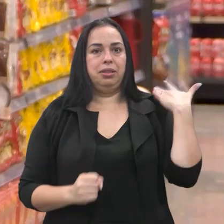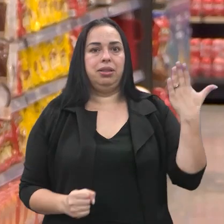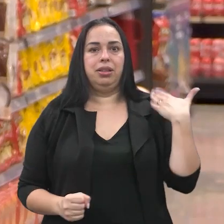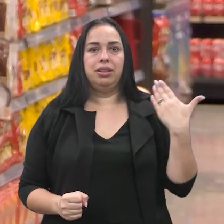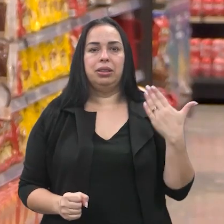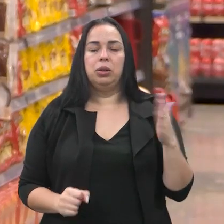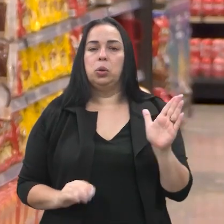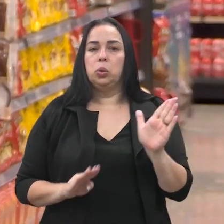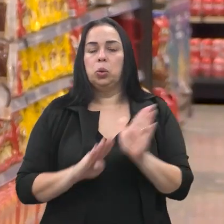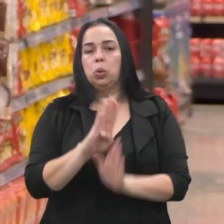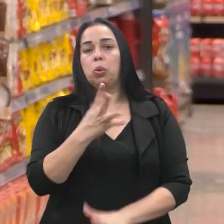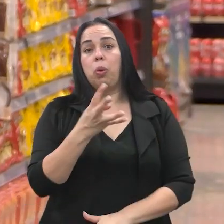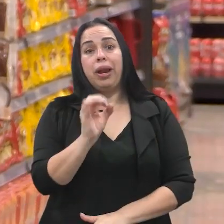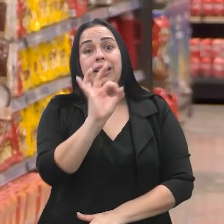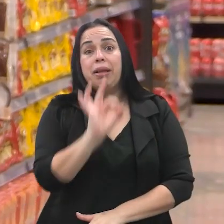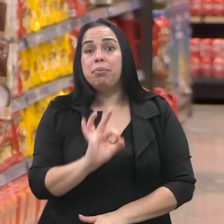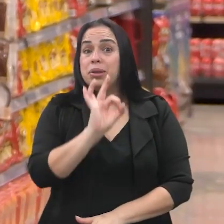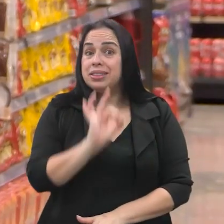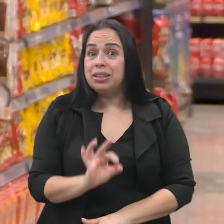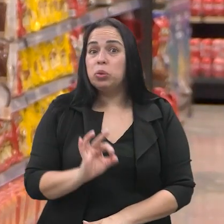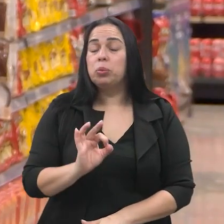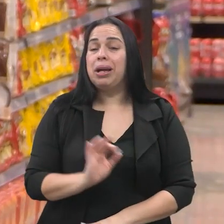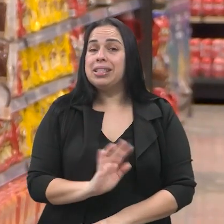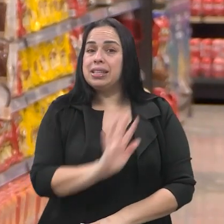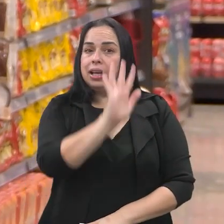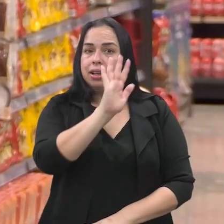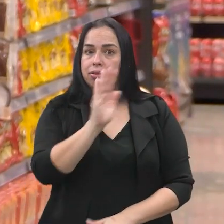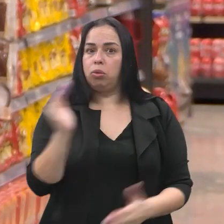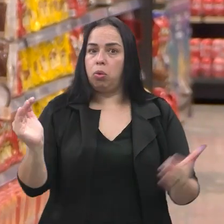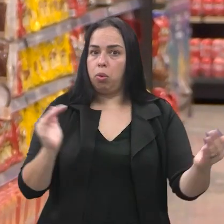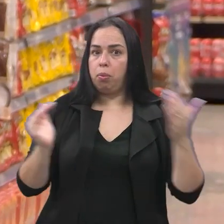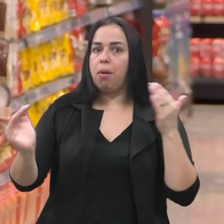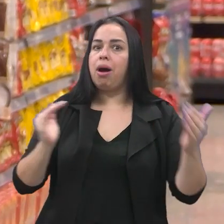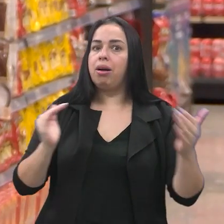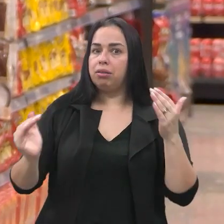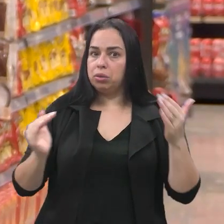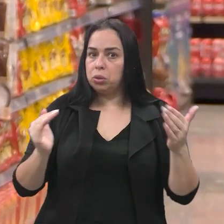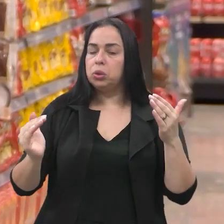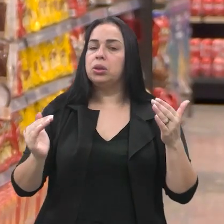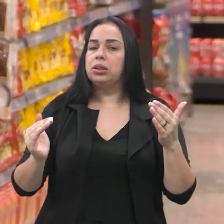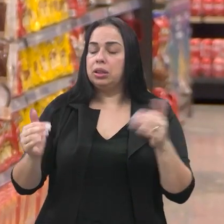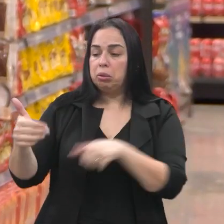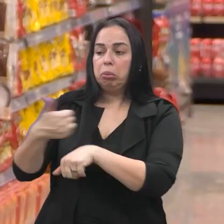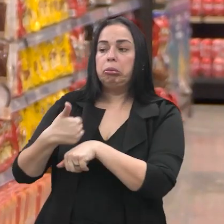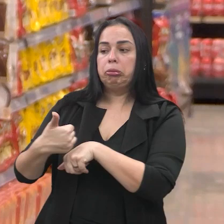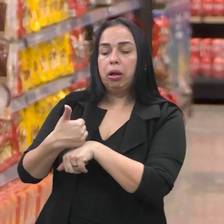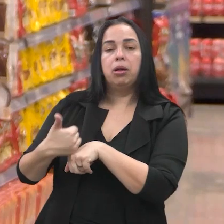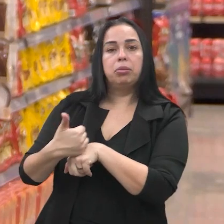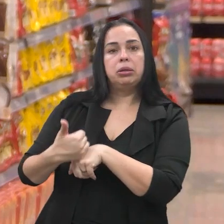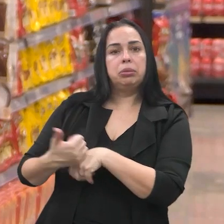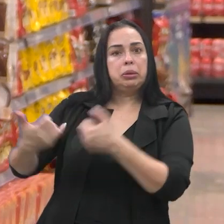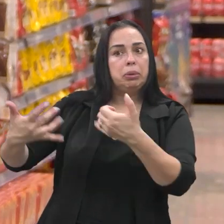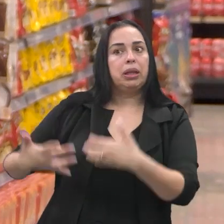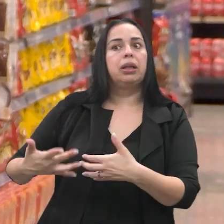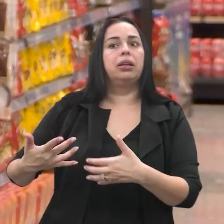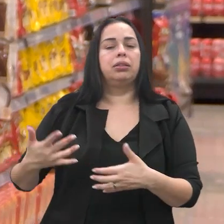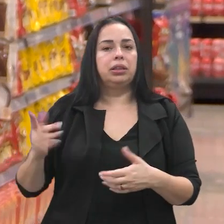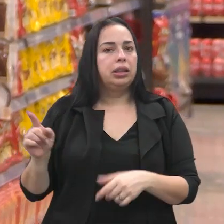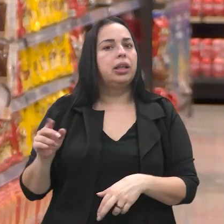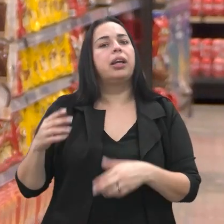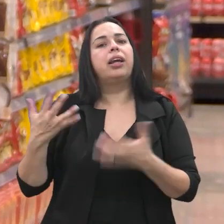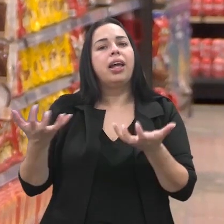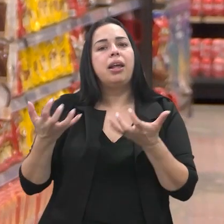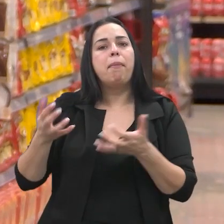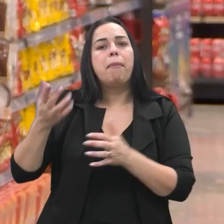Em 2024, o café ficou 40% mais caro, um aumento maior do que o esperado pelos economistas.